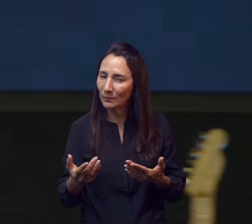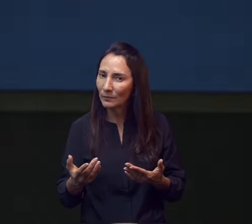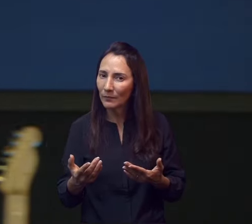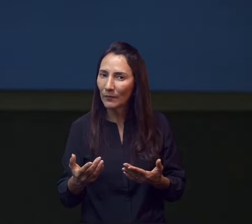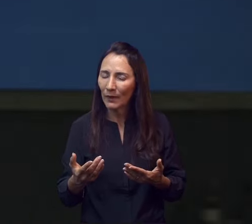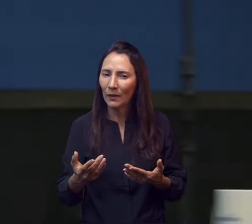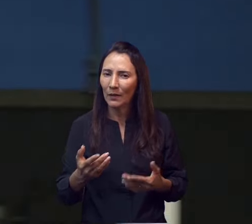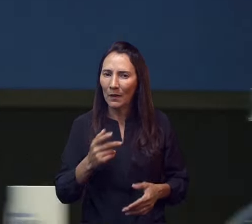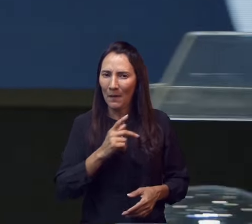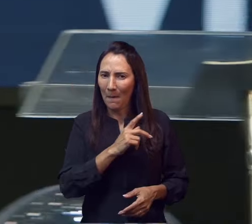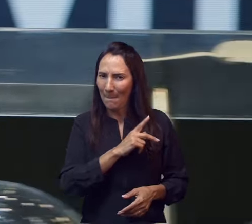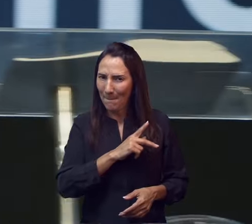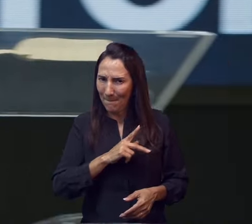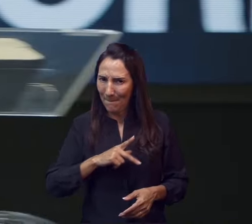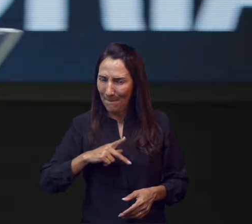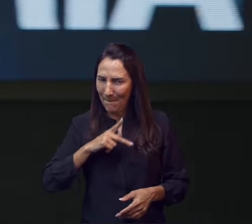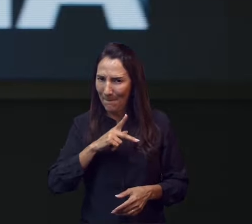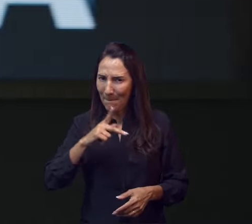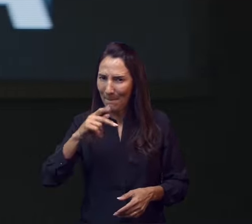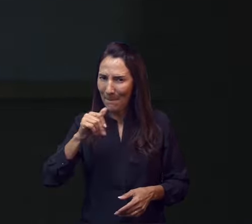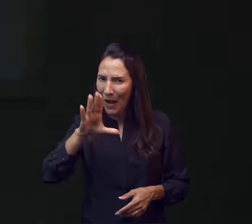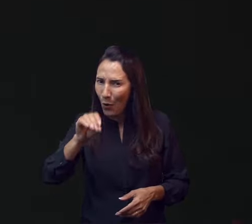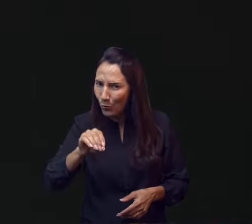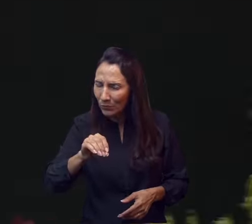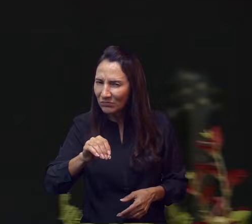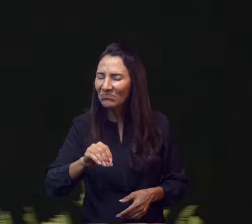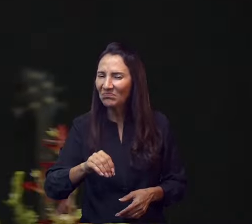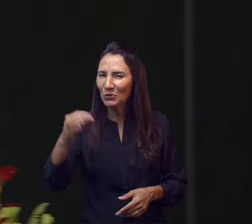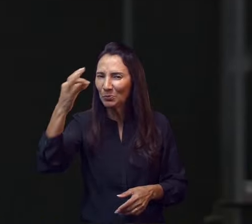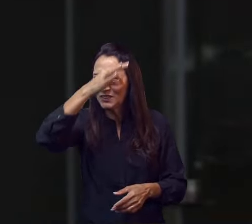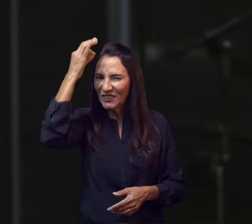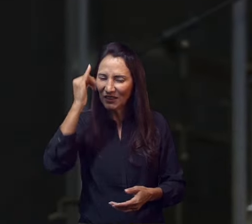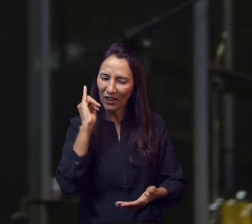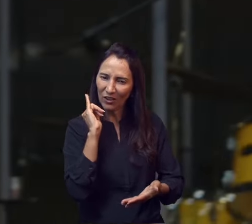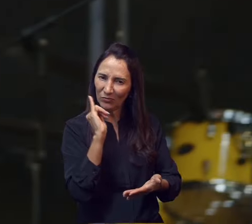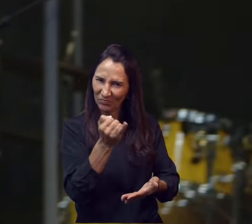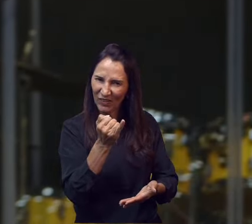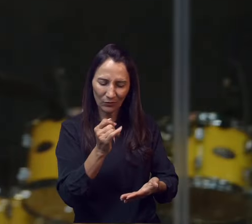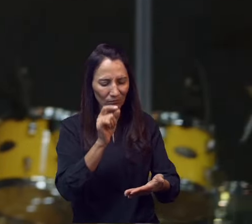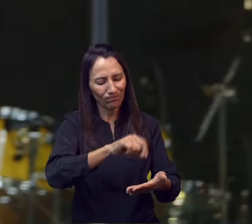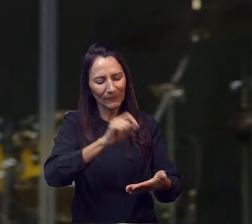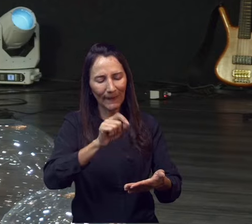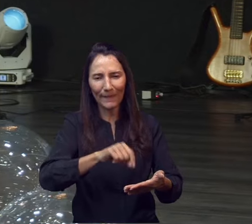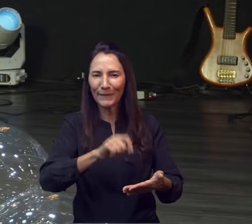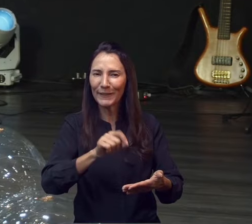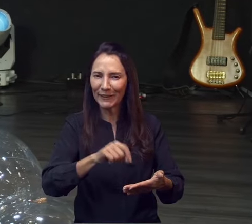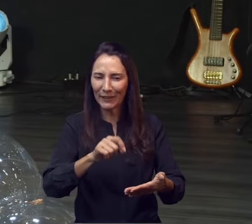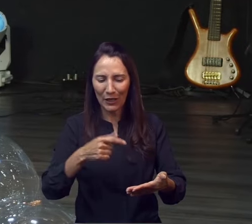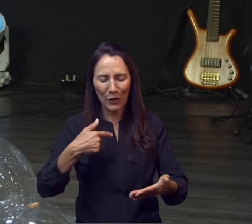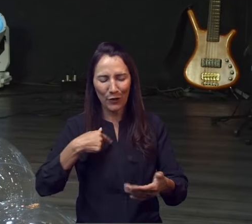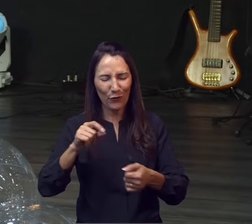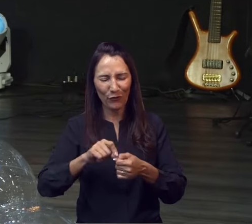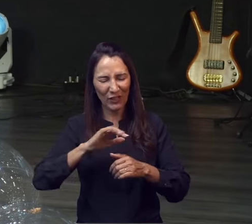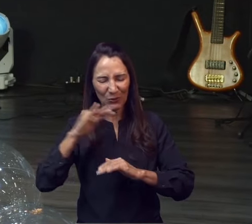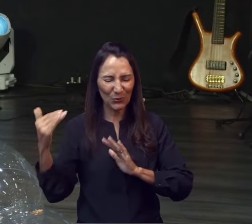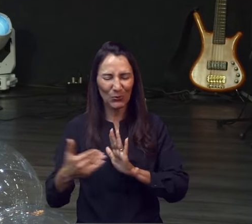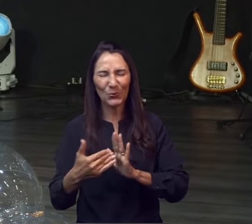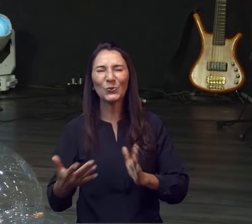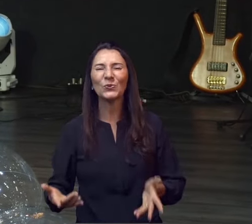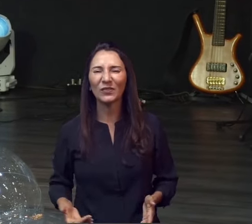do Espírito Santo está dizendo olha escreve aí Paulo eu faço tudo muito bom não